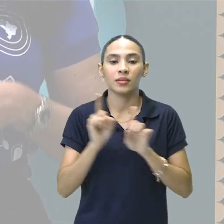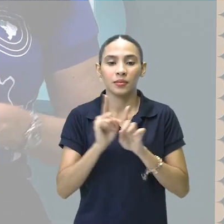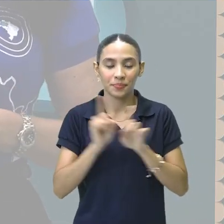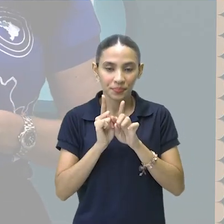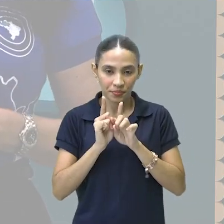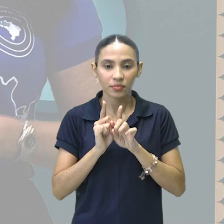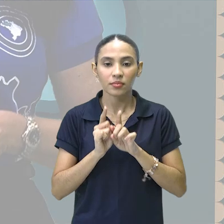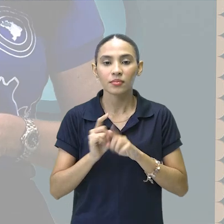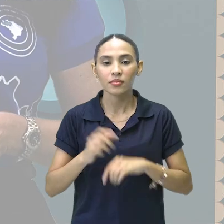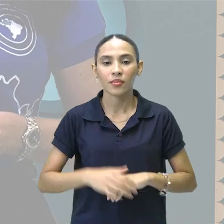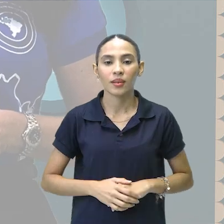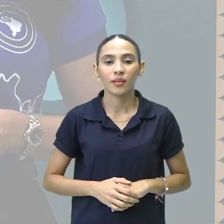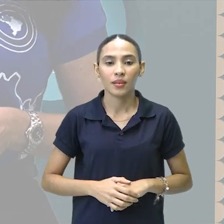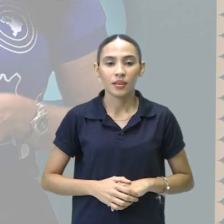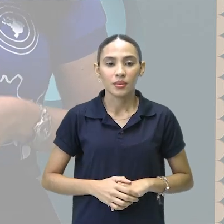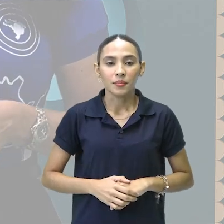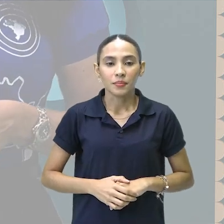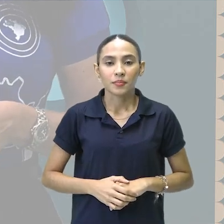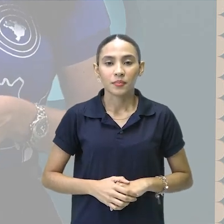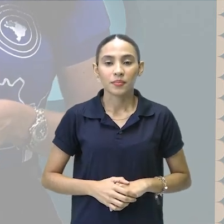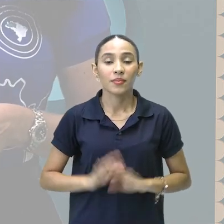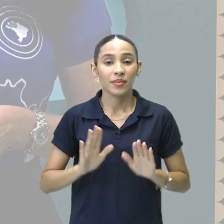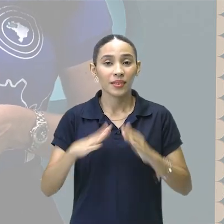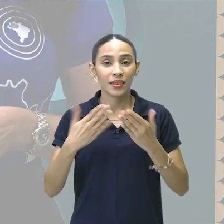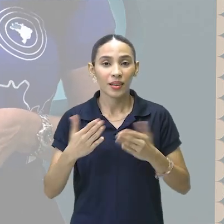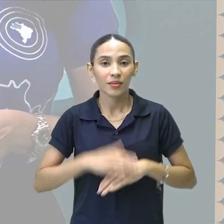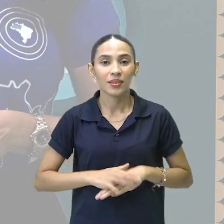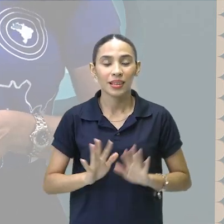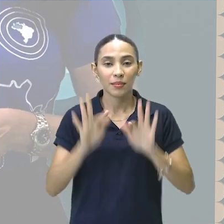pelo autor. E assim